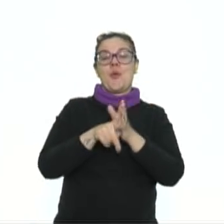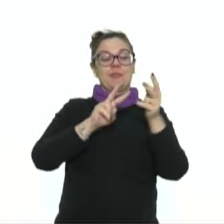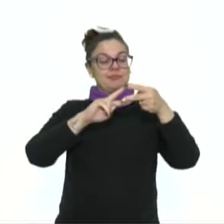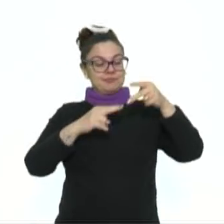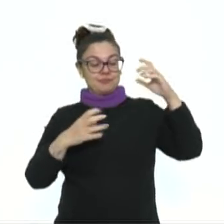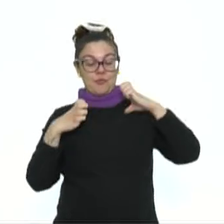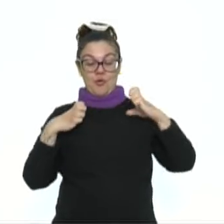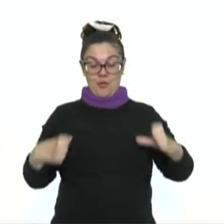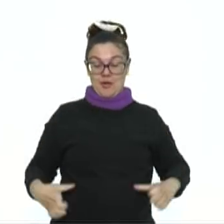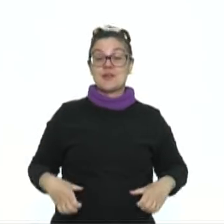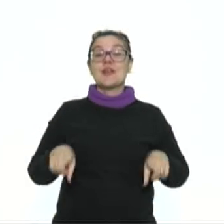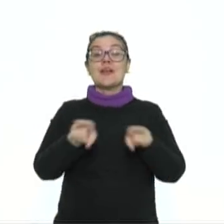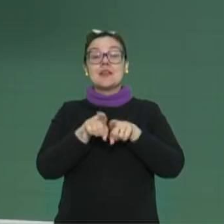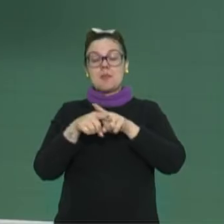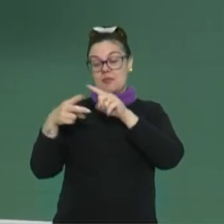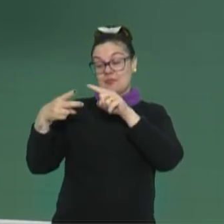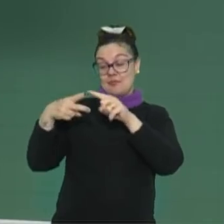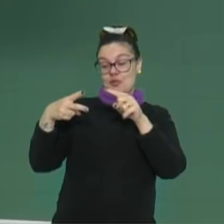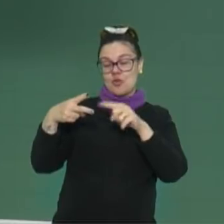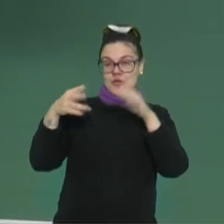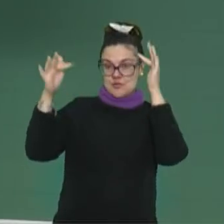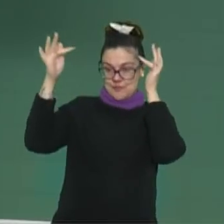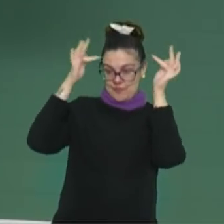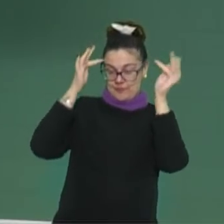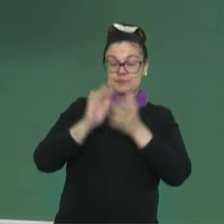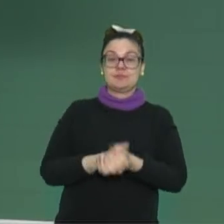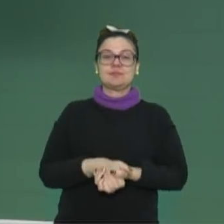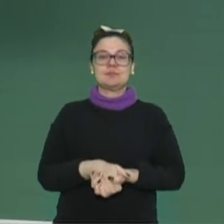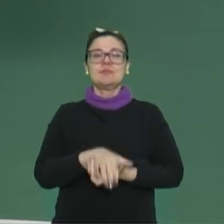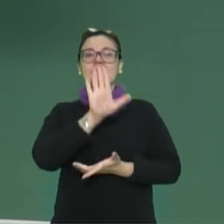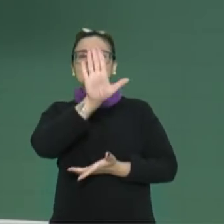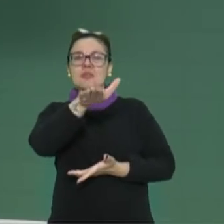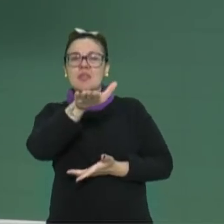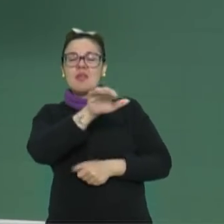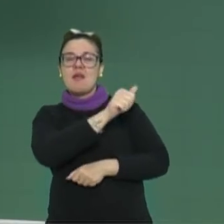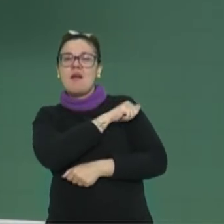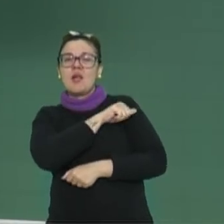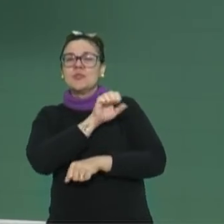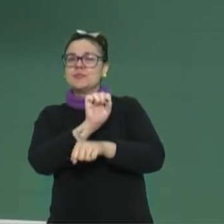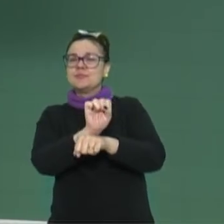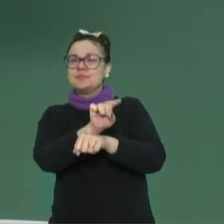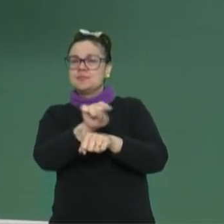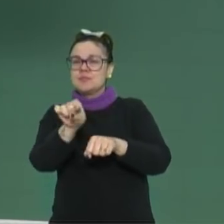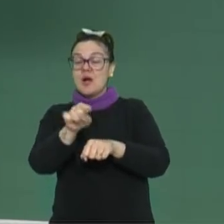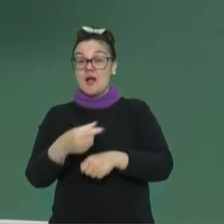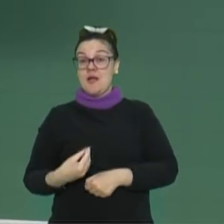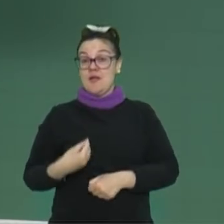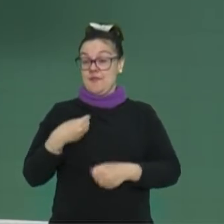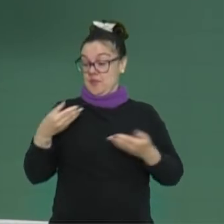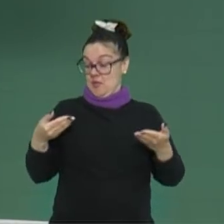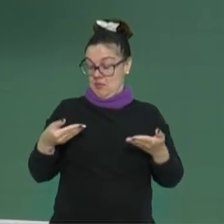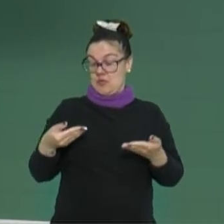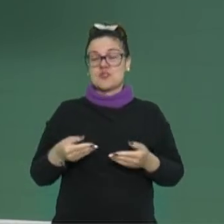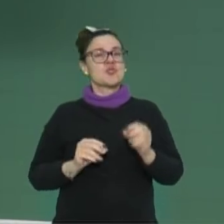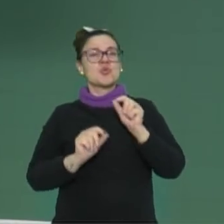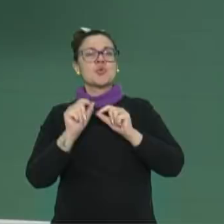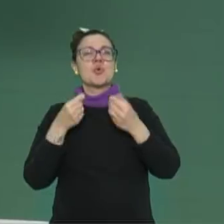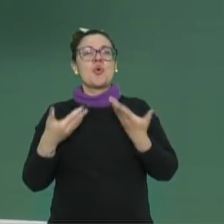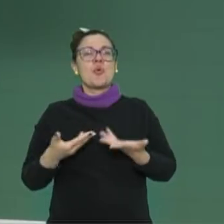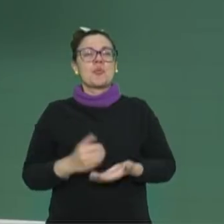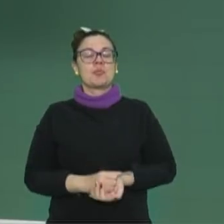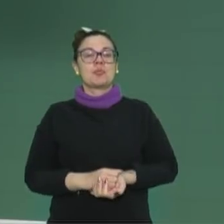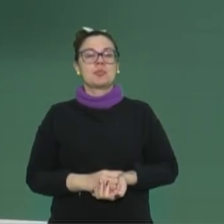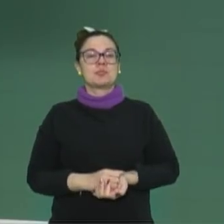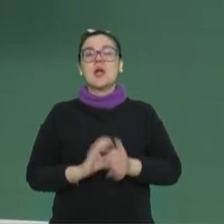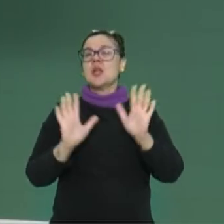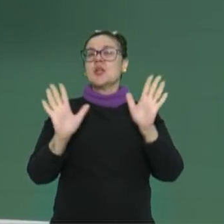e de Álvaro Valls. Estudante, pare para pensar um pouquinho. A sua vida hoje, como ela está? Não só a